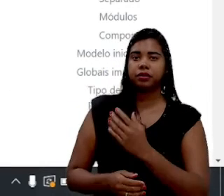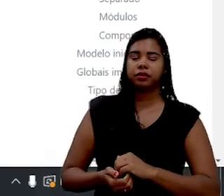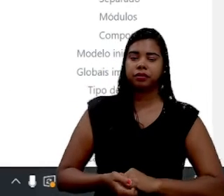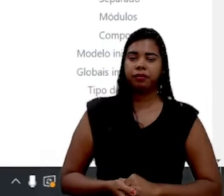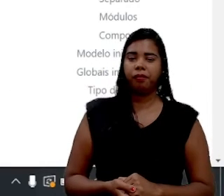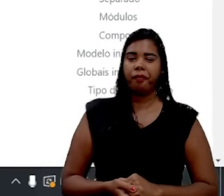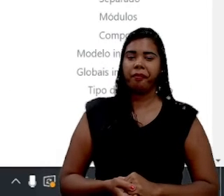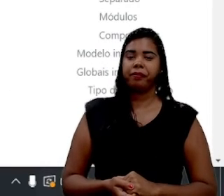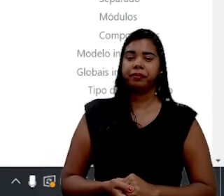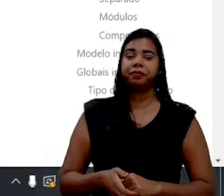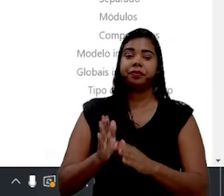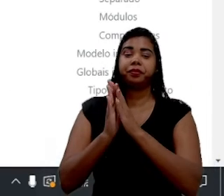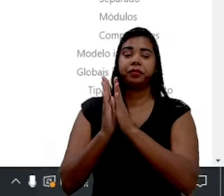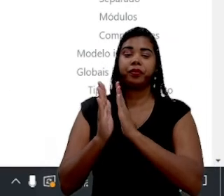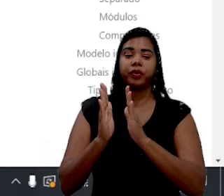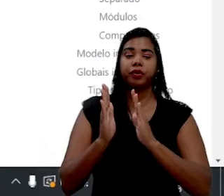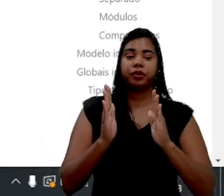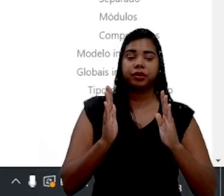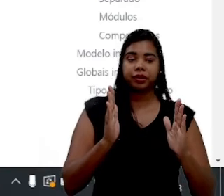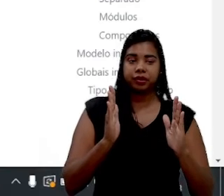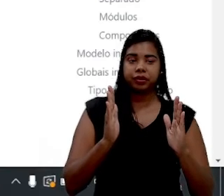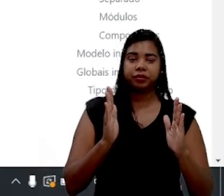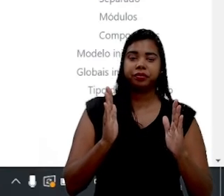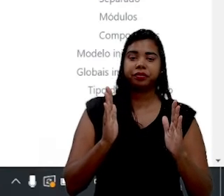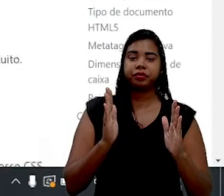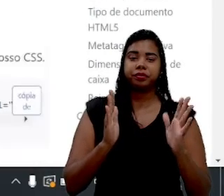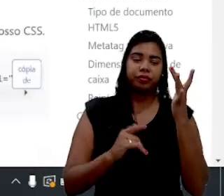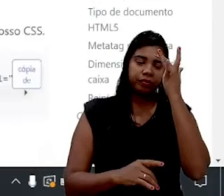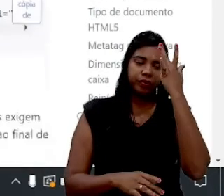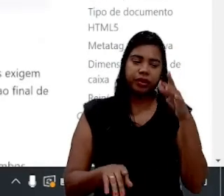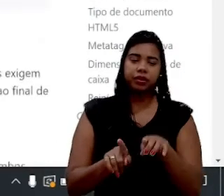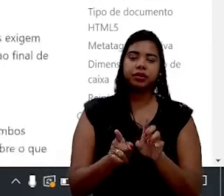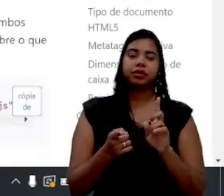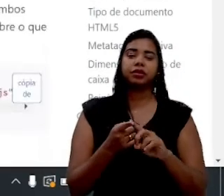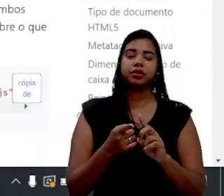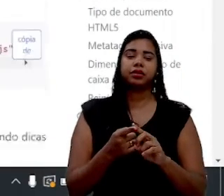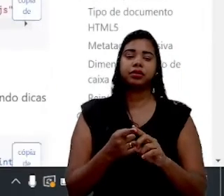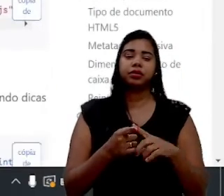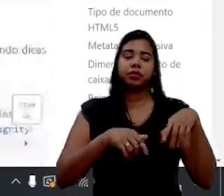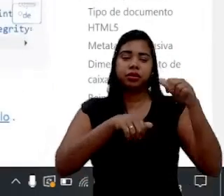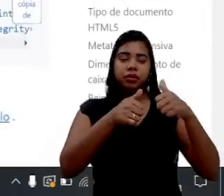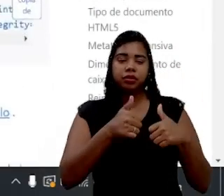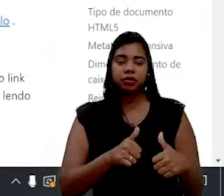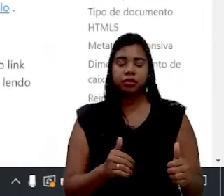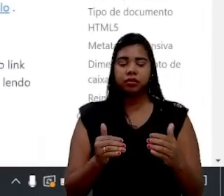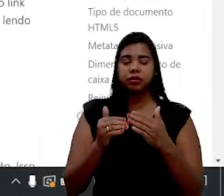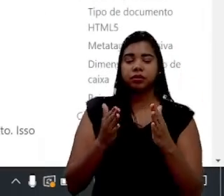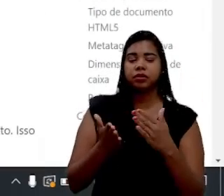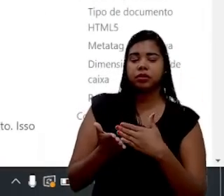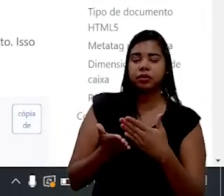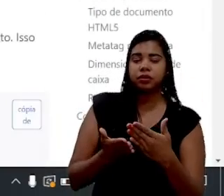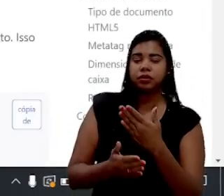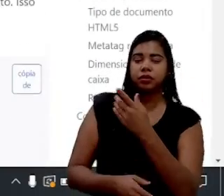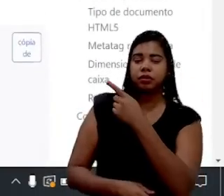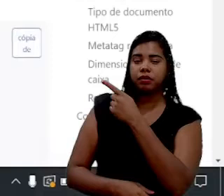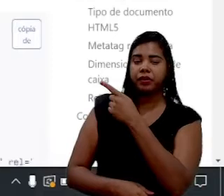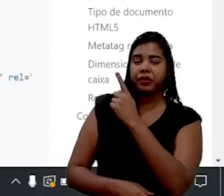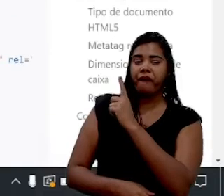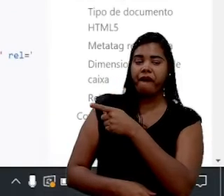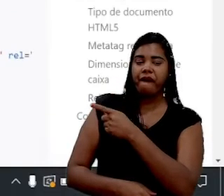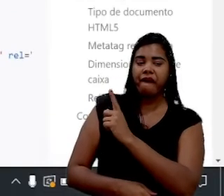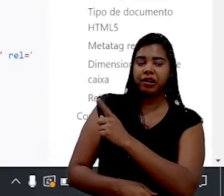são bibliotecas, tá? Que facilitam justamente a estilização da sua página. Inclusive, ele já tem aqui já